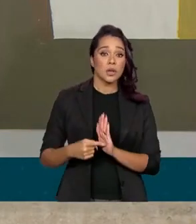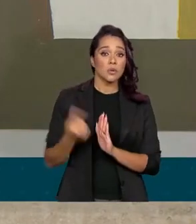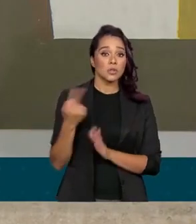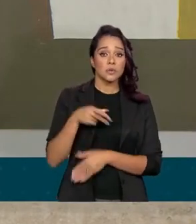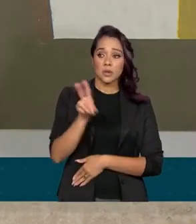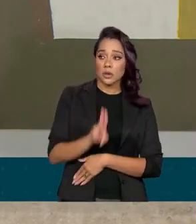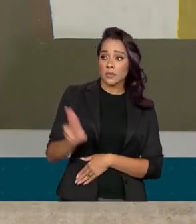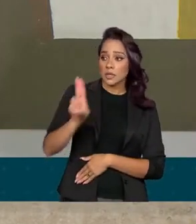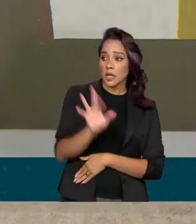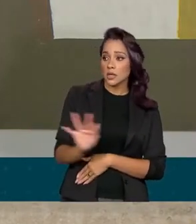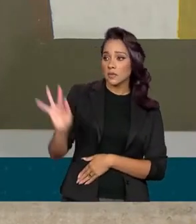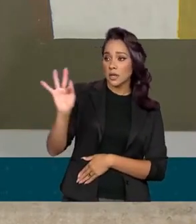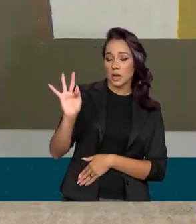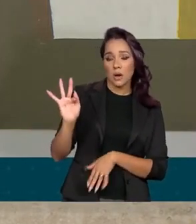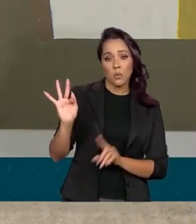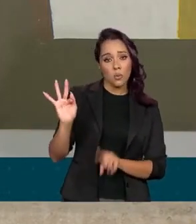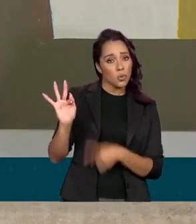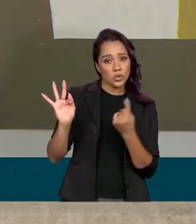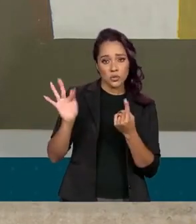a Universidade Federal.